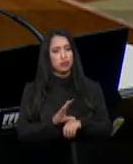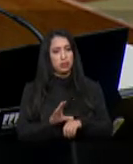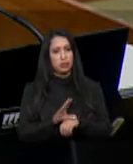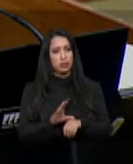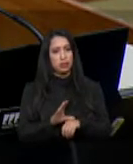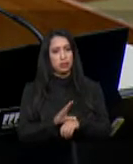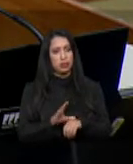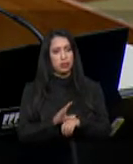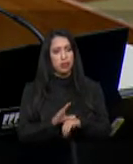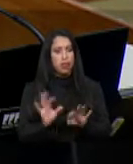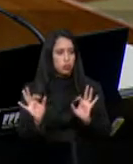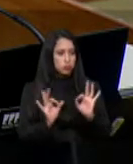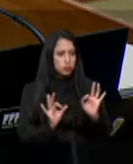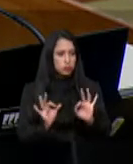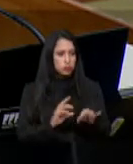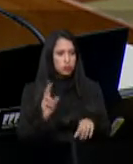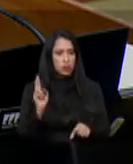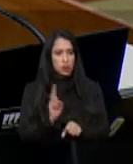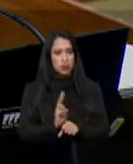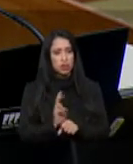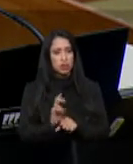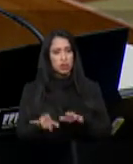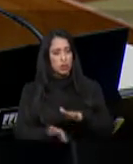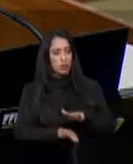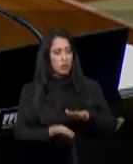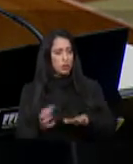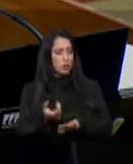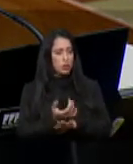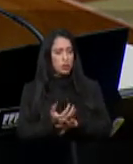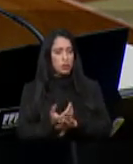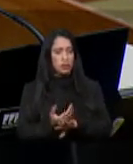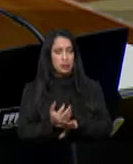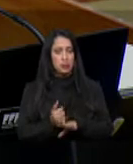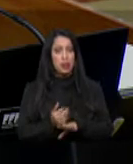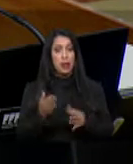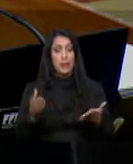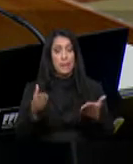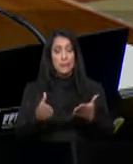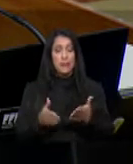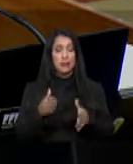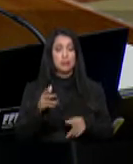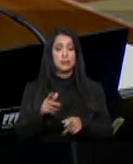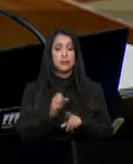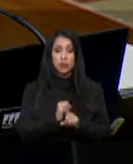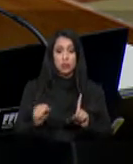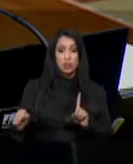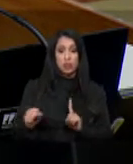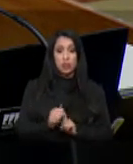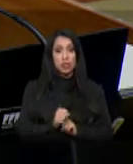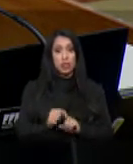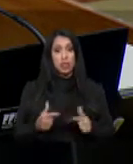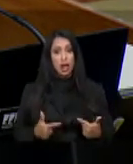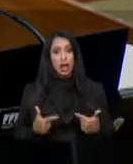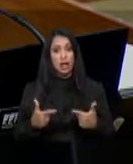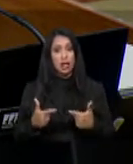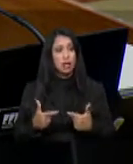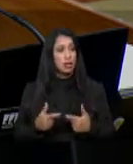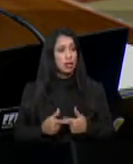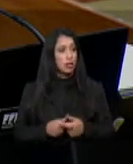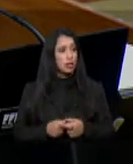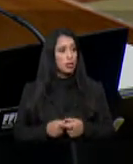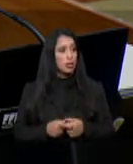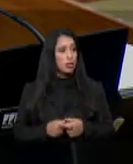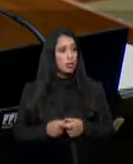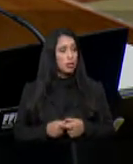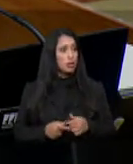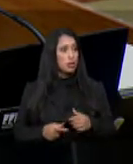elaborou toda a proteção ao meio ambiente, levando em conta a participação popular. Tanto que é possível ação popular para a